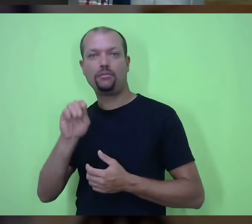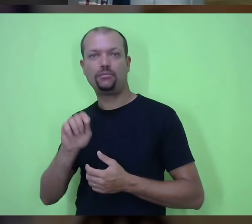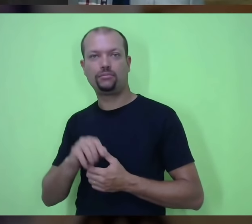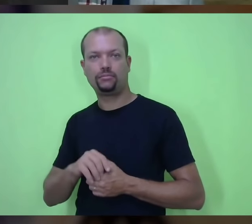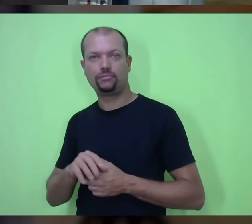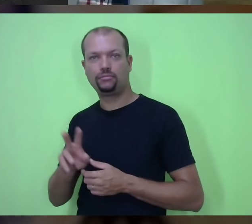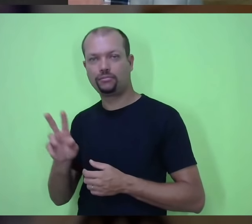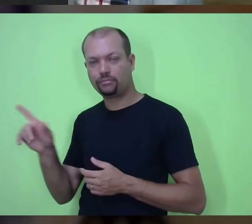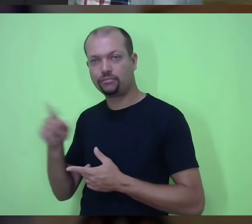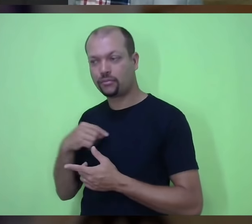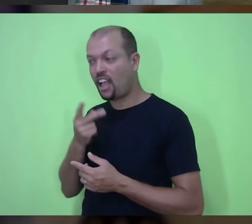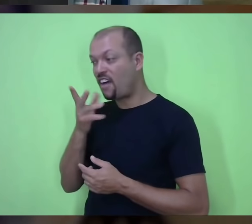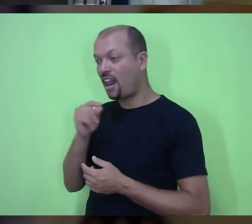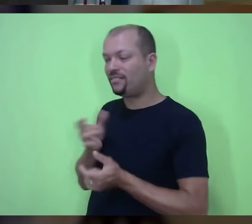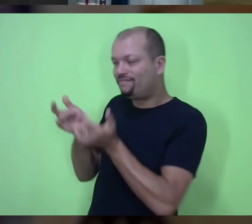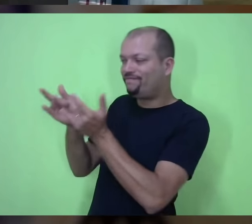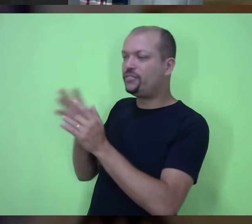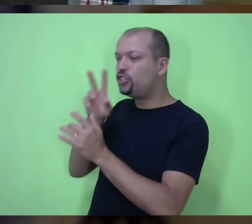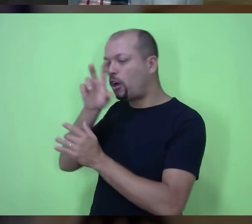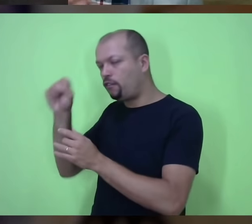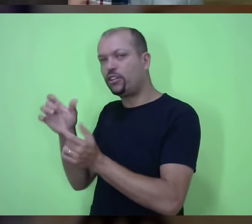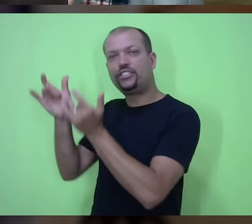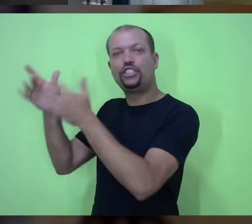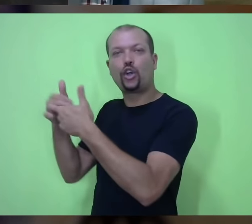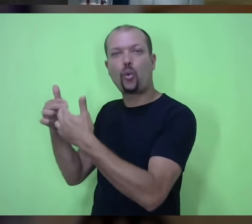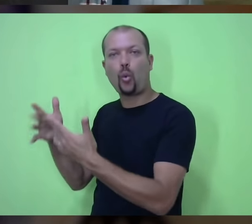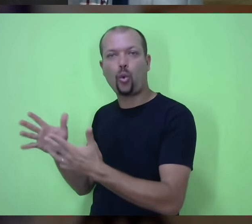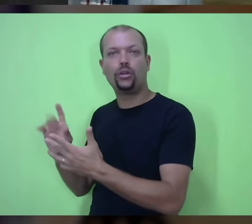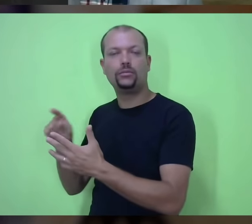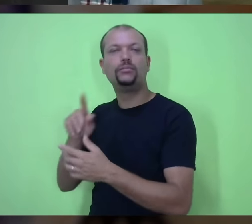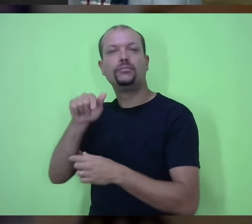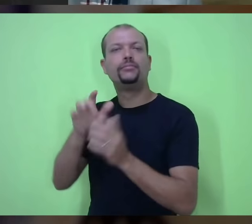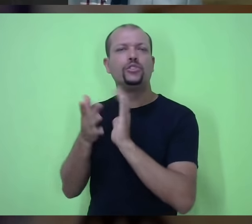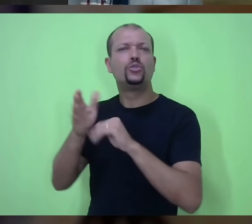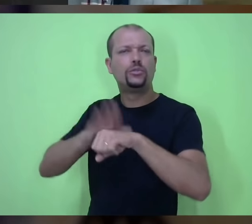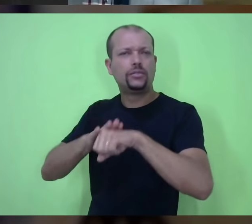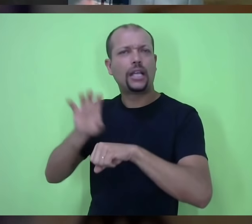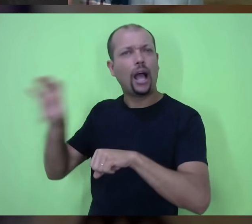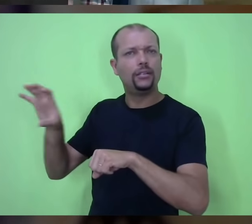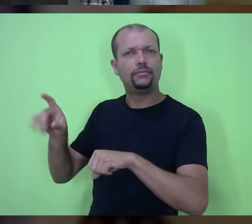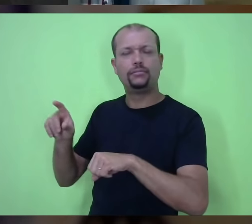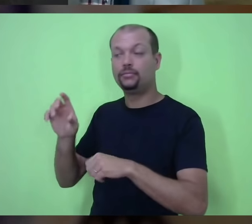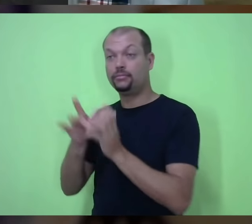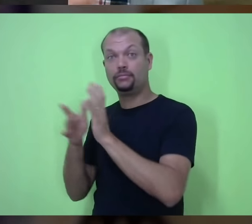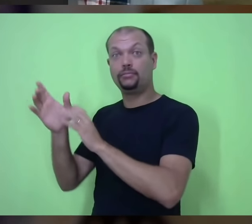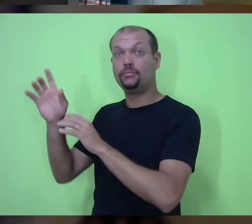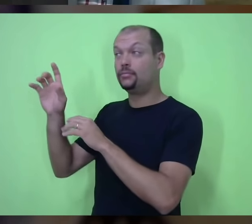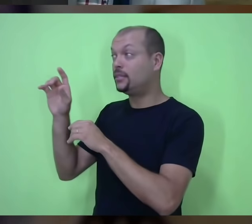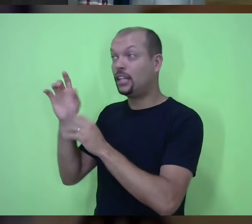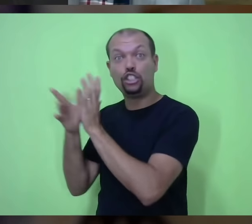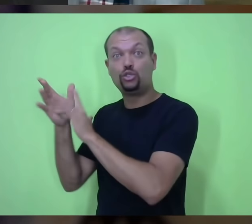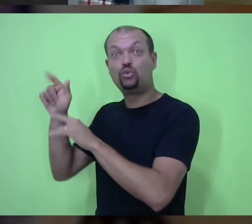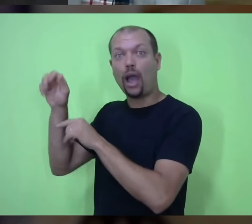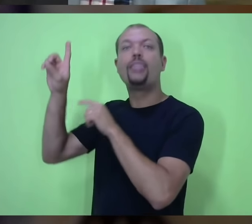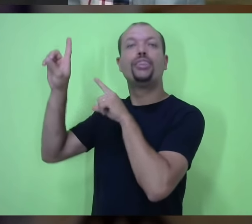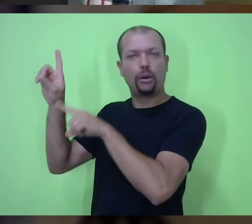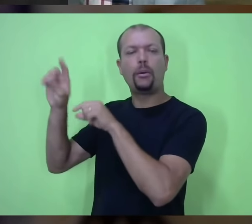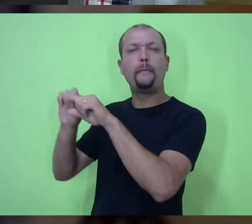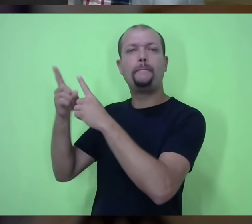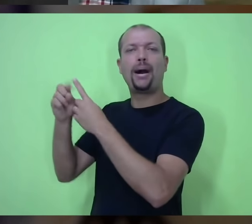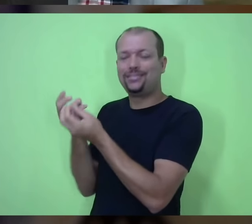conotação de esvaziar-se, privar-se da sua força, e foi justamente o que Cristo fez. Ele sendo Deus, subsistindo na forma de Deus, o que ele